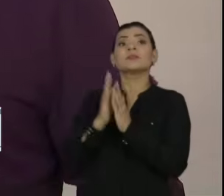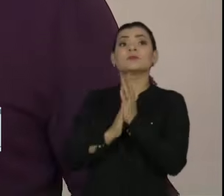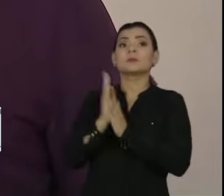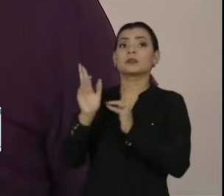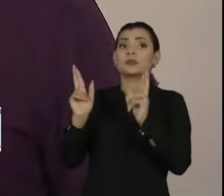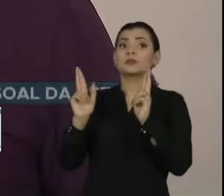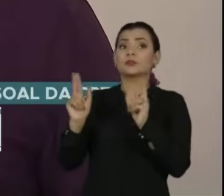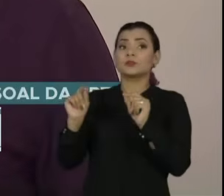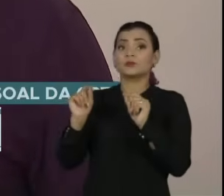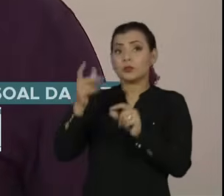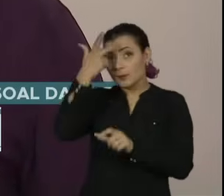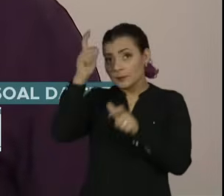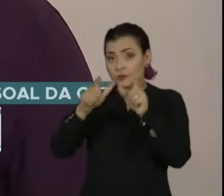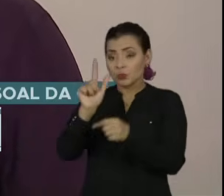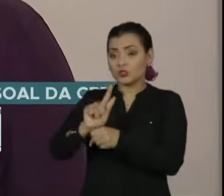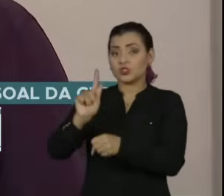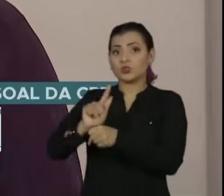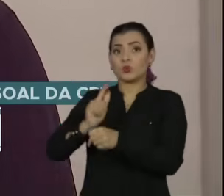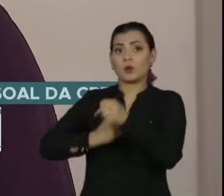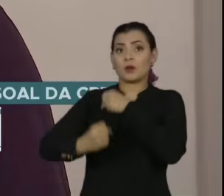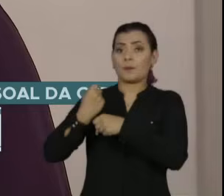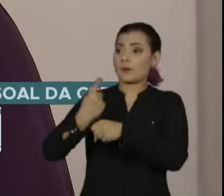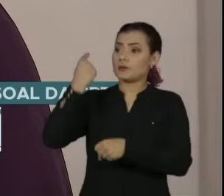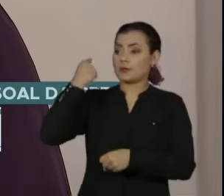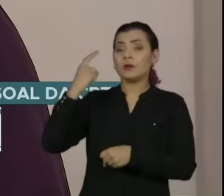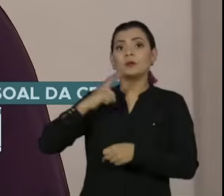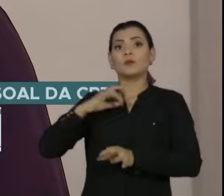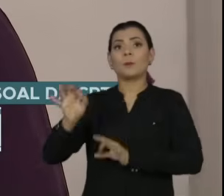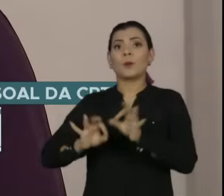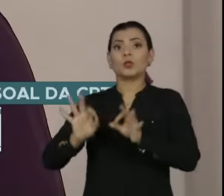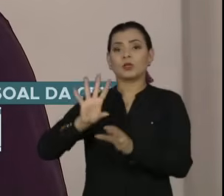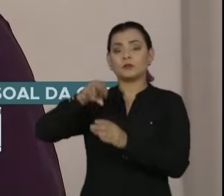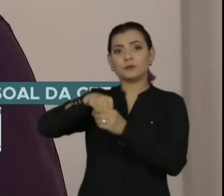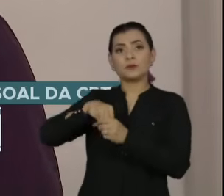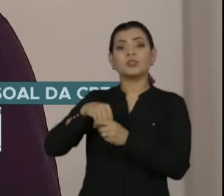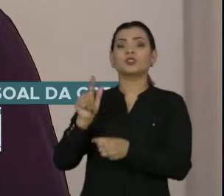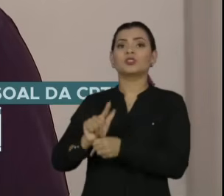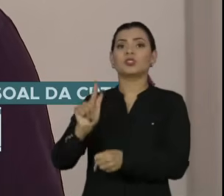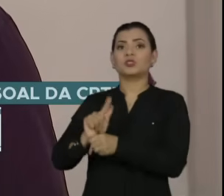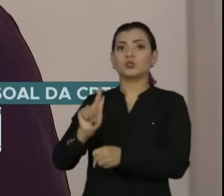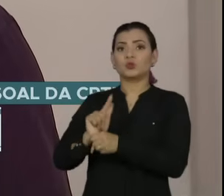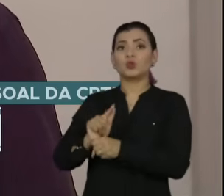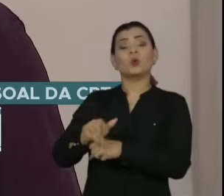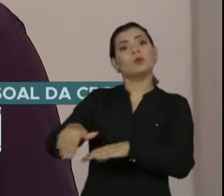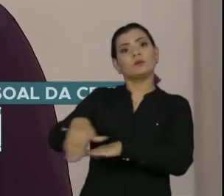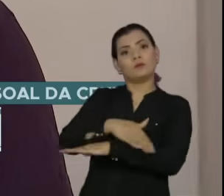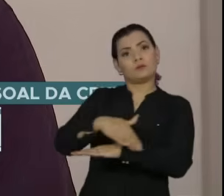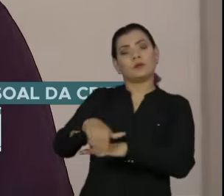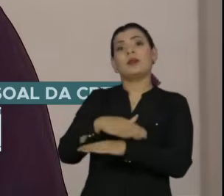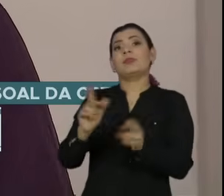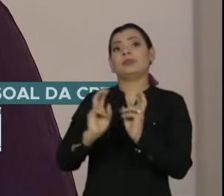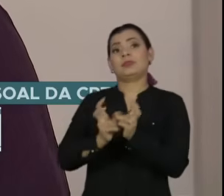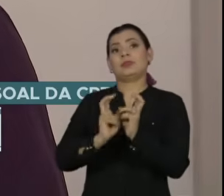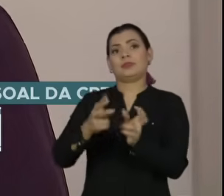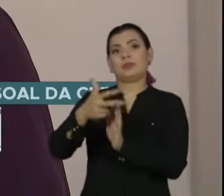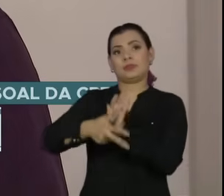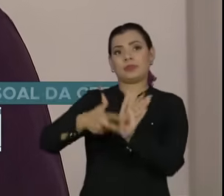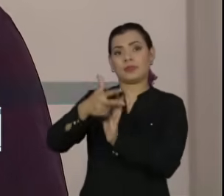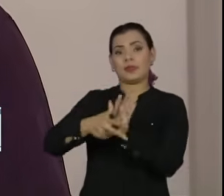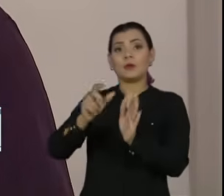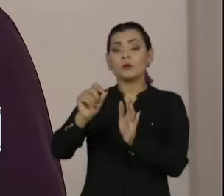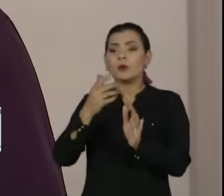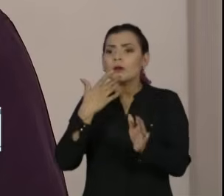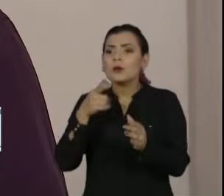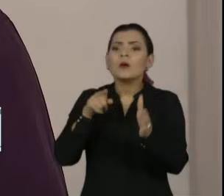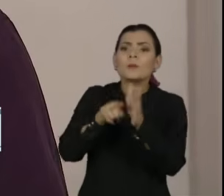dos gestores no ano passado. A gente tem um programa interno na companhia chamado Gestores na Estação e esse programa ele visa escutar